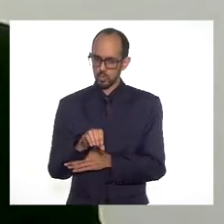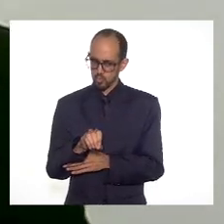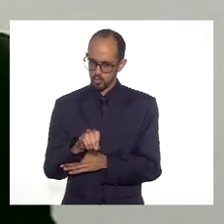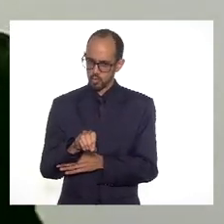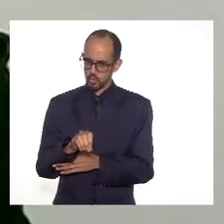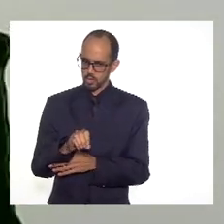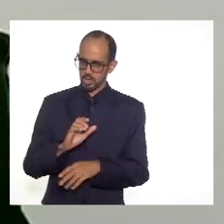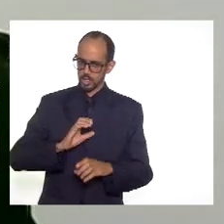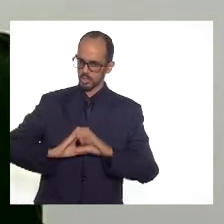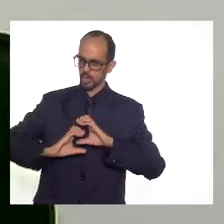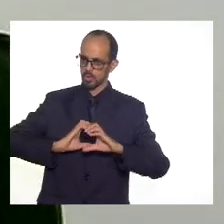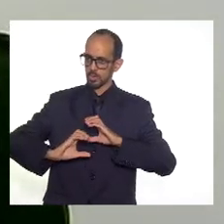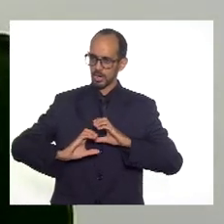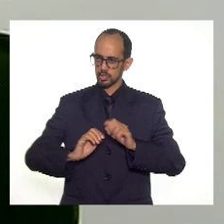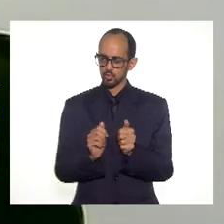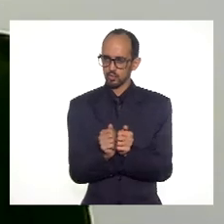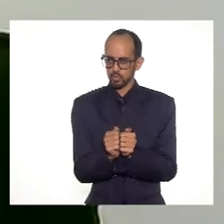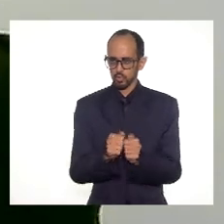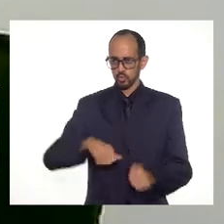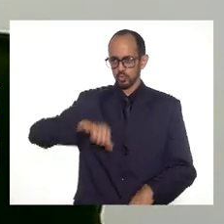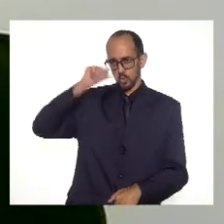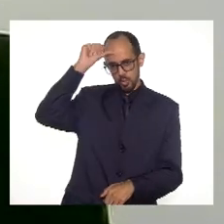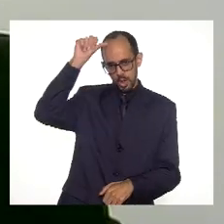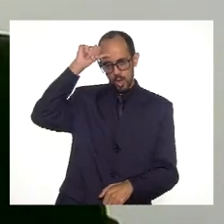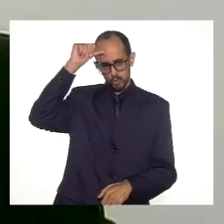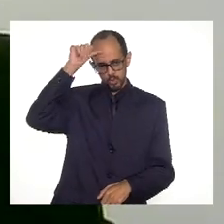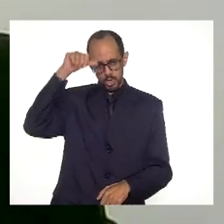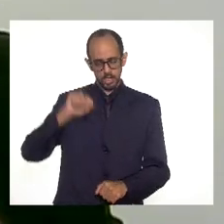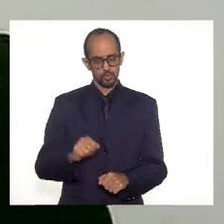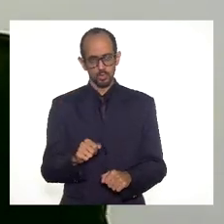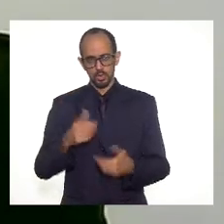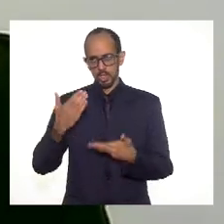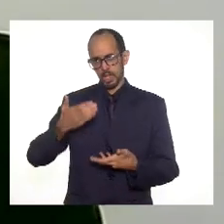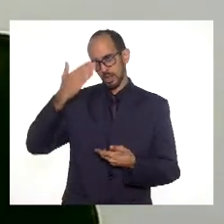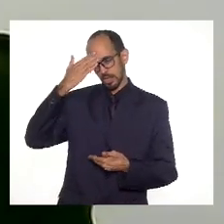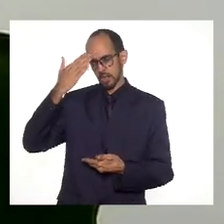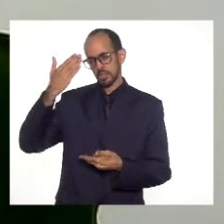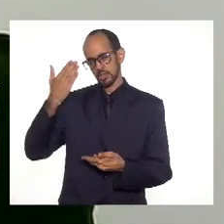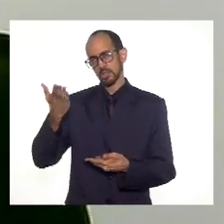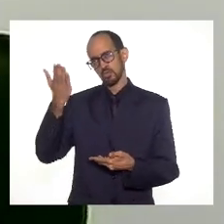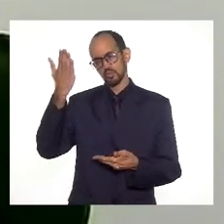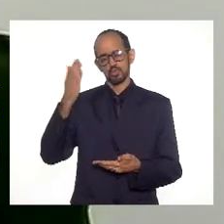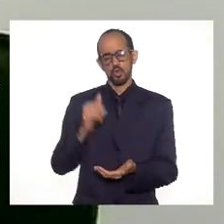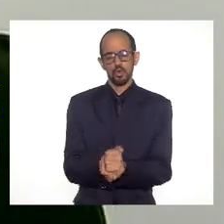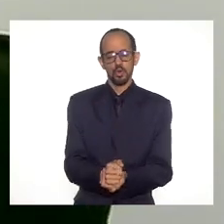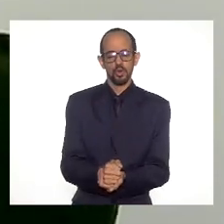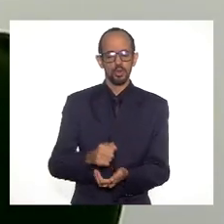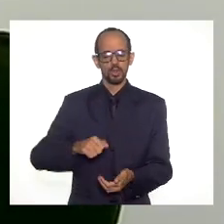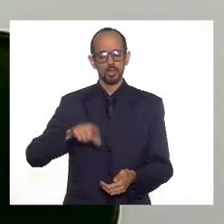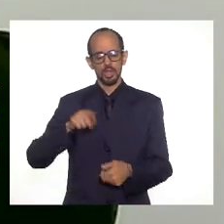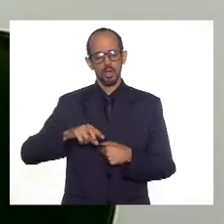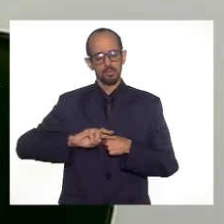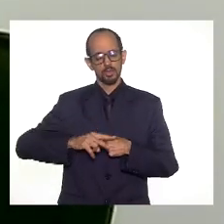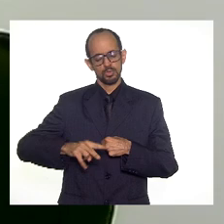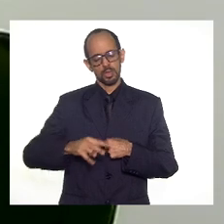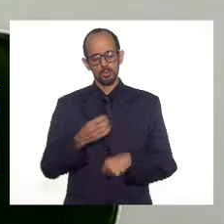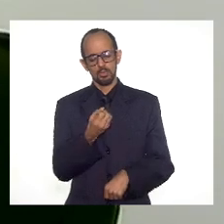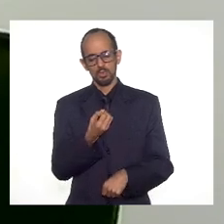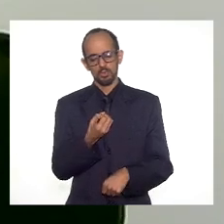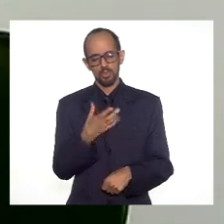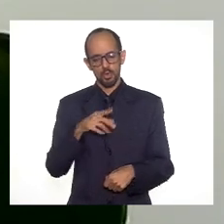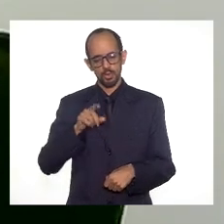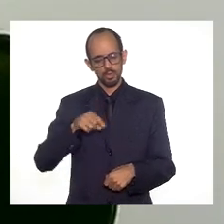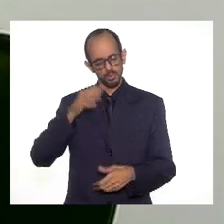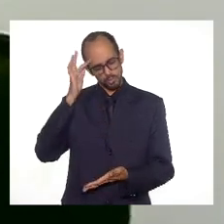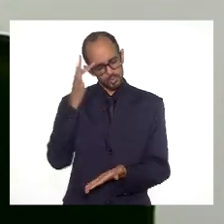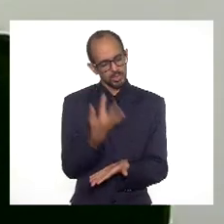neste diálogo com o governador Cláudio Castro, quero agradecer a Vossa Excelência, porque foi frutuoso, e eu tenho certeza que esse será sempre o rumo que nós